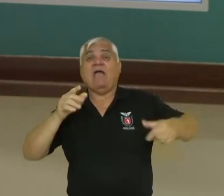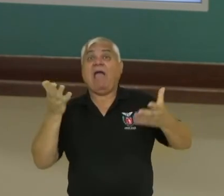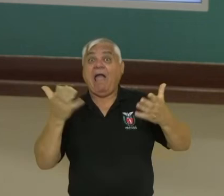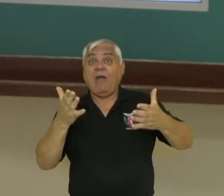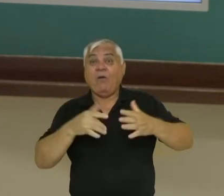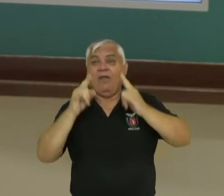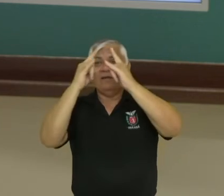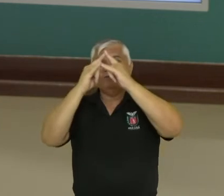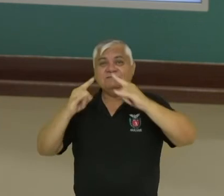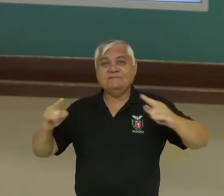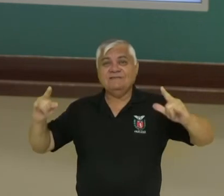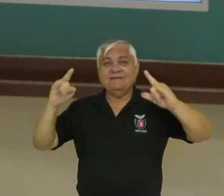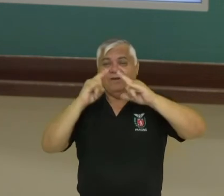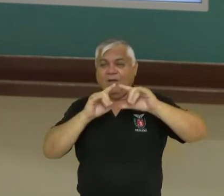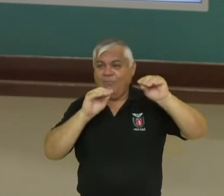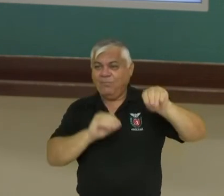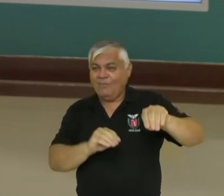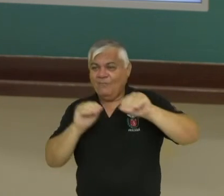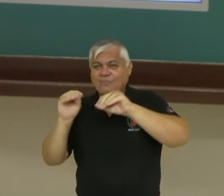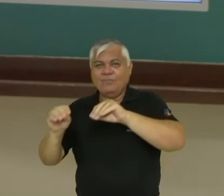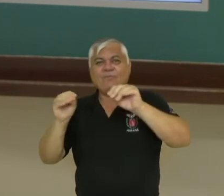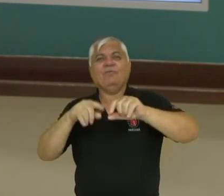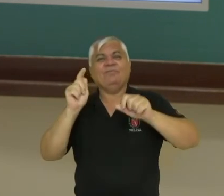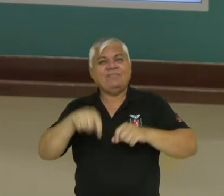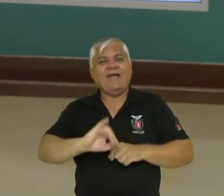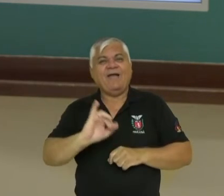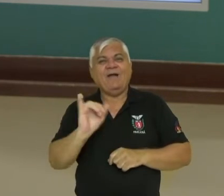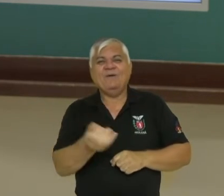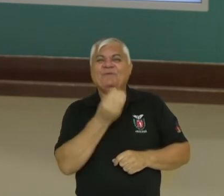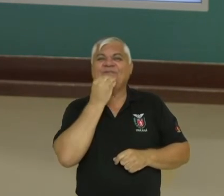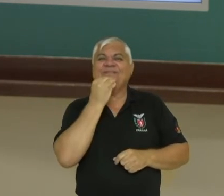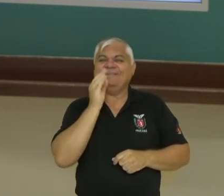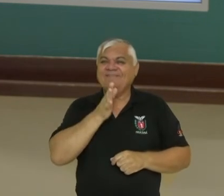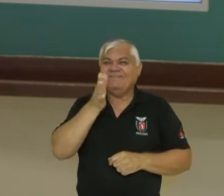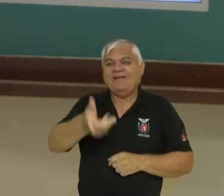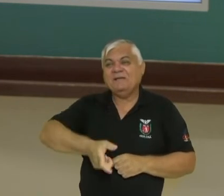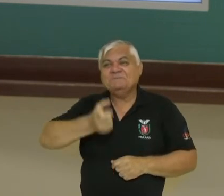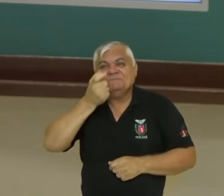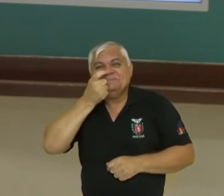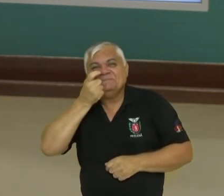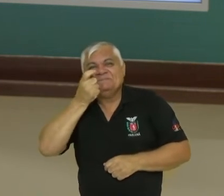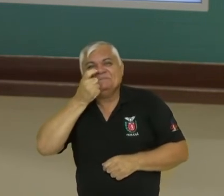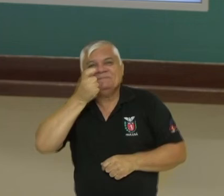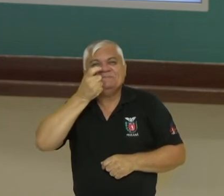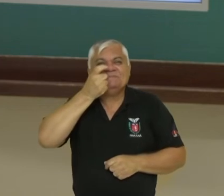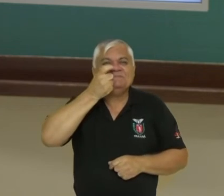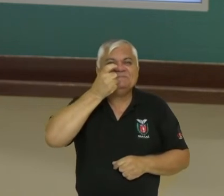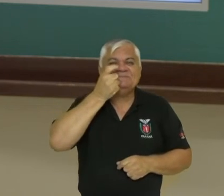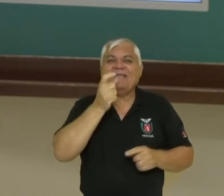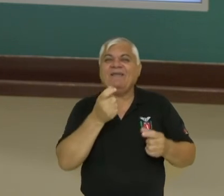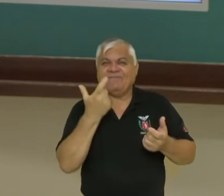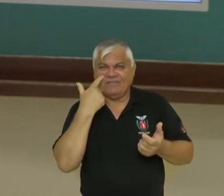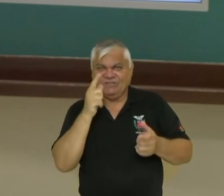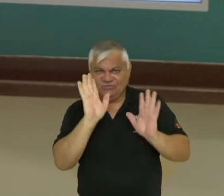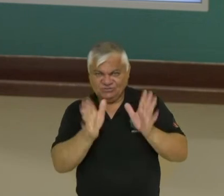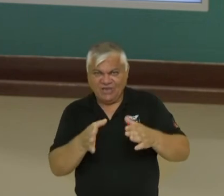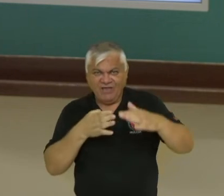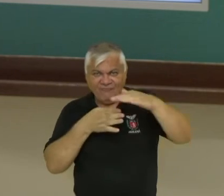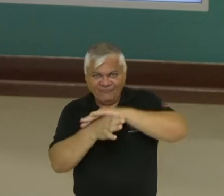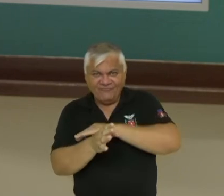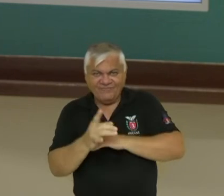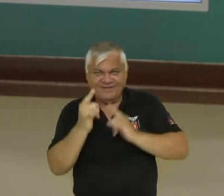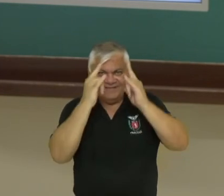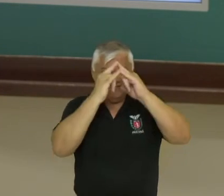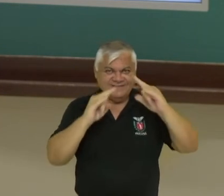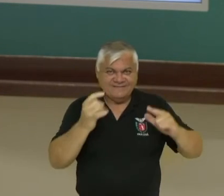circo viajando, dá mais oportunidade para mais pessoas assistirem uma apresentação circense, né? E aí, você já assistiu uma apresentação